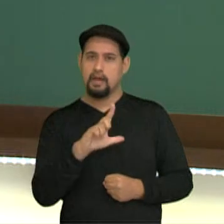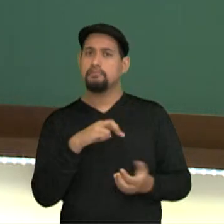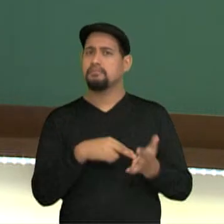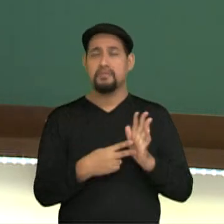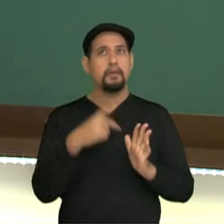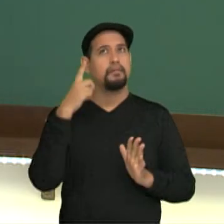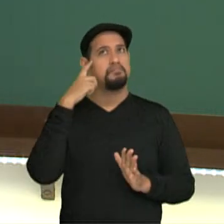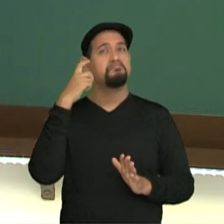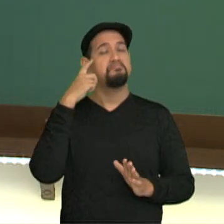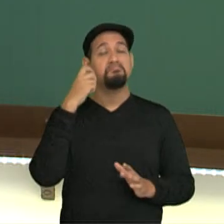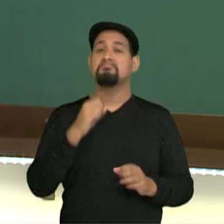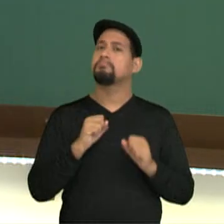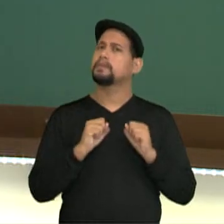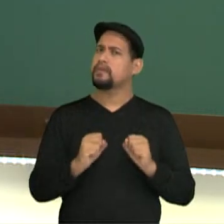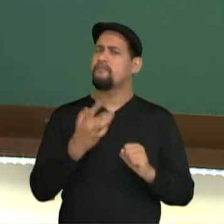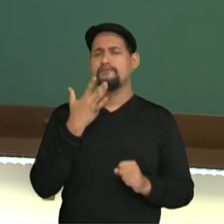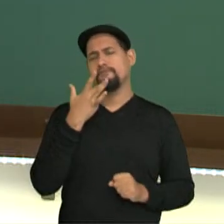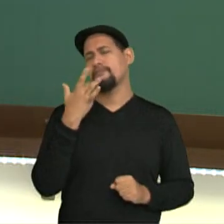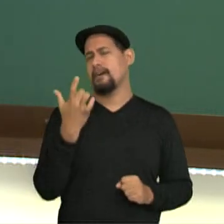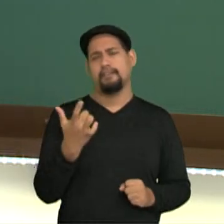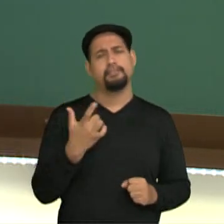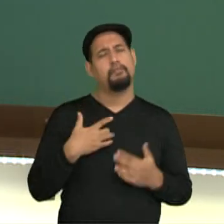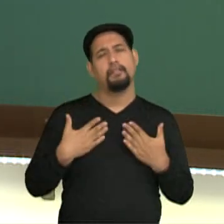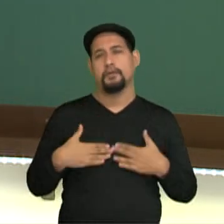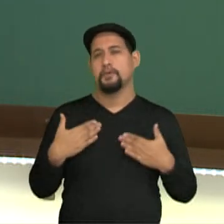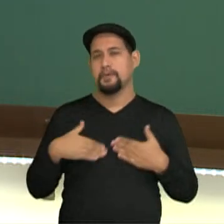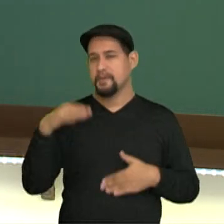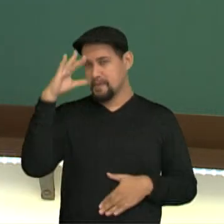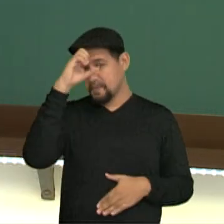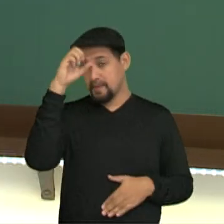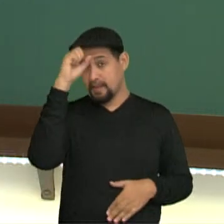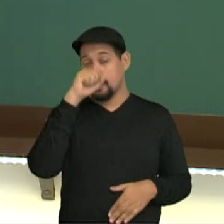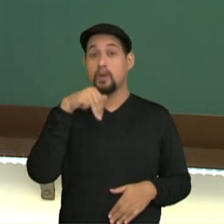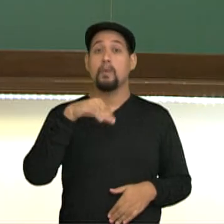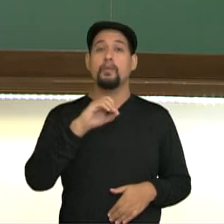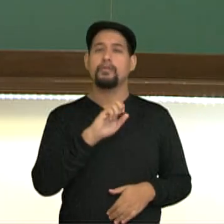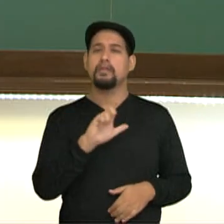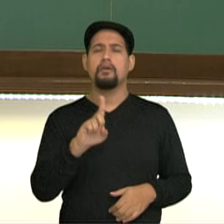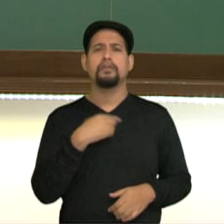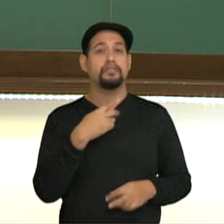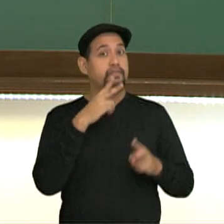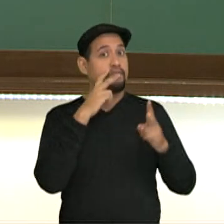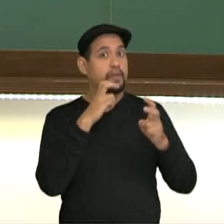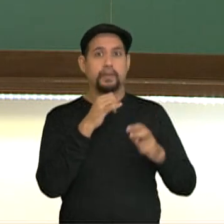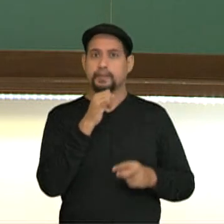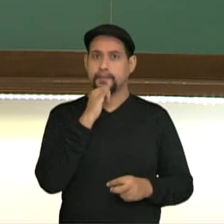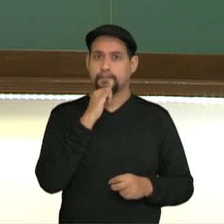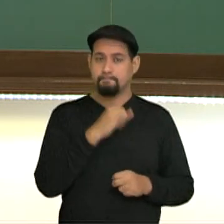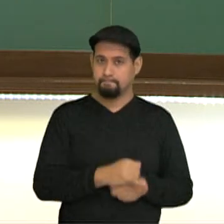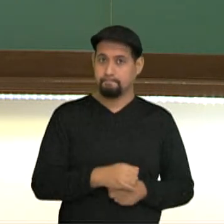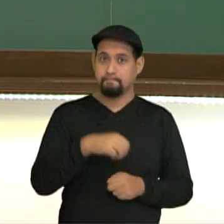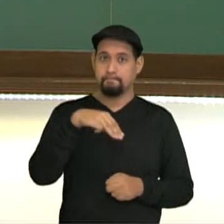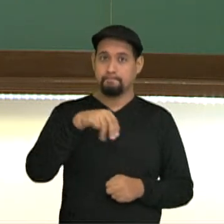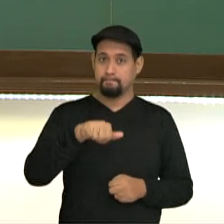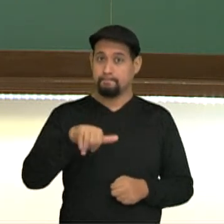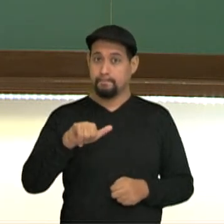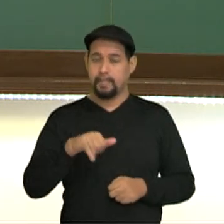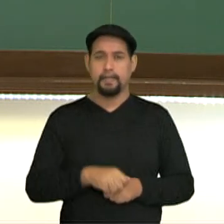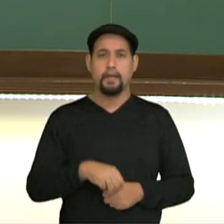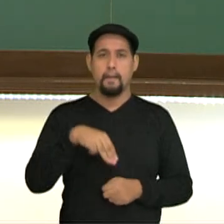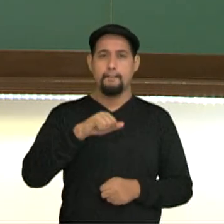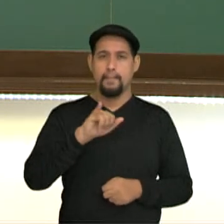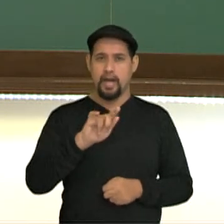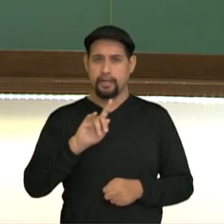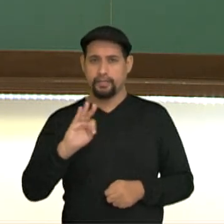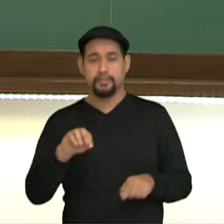possibilidade bem fácil, bem tranquila. Os modais que nós vimos hoje foi may, might, could e can, que a